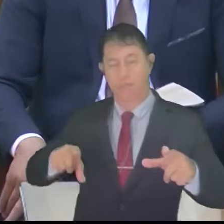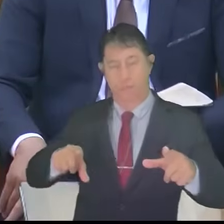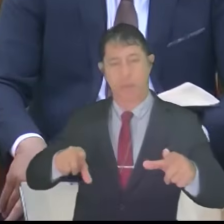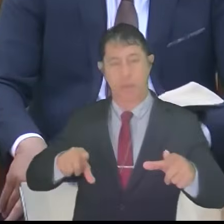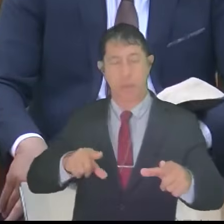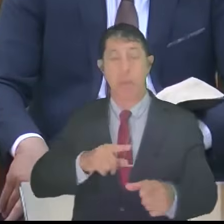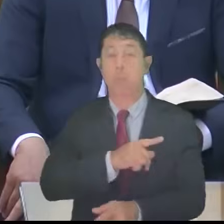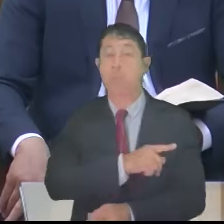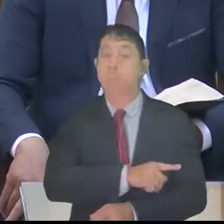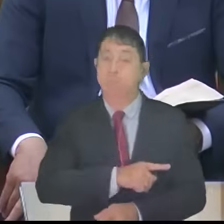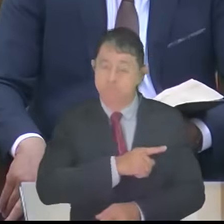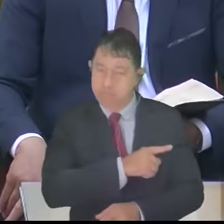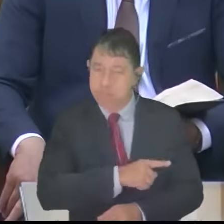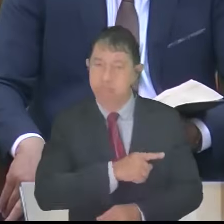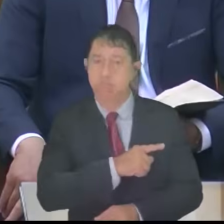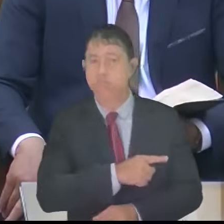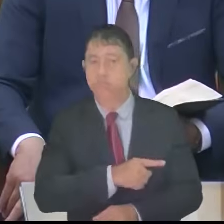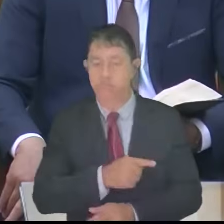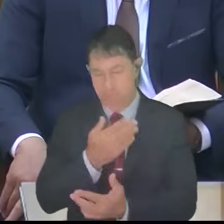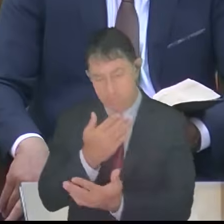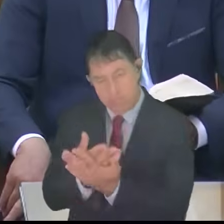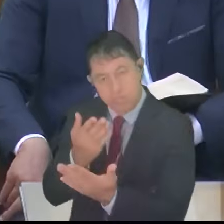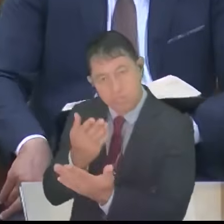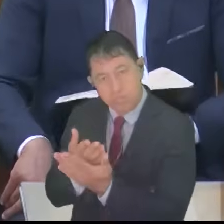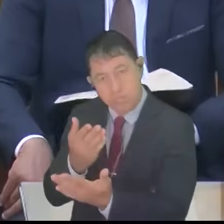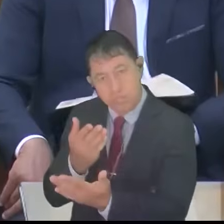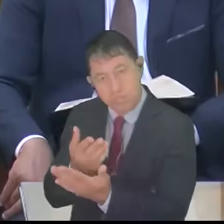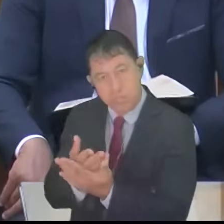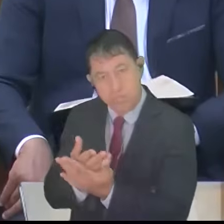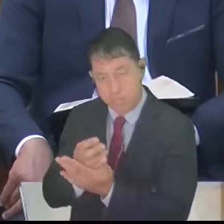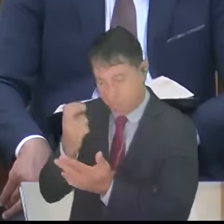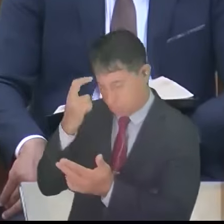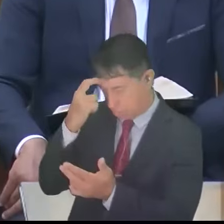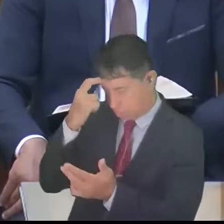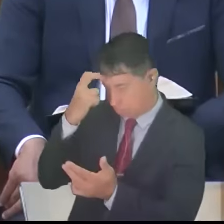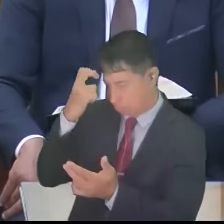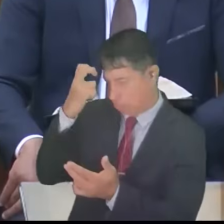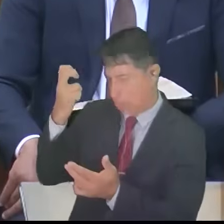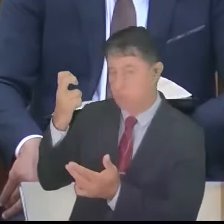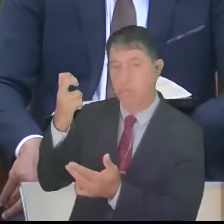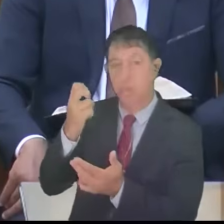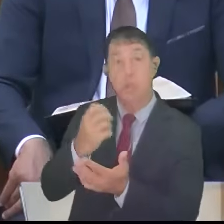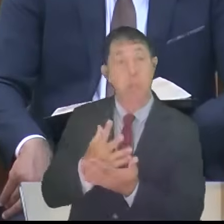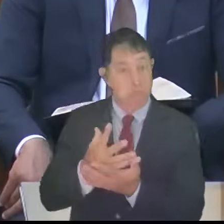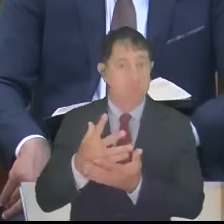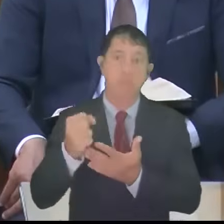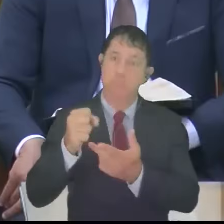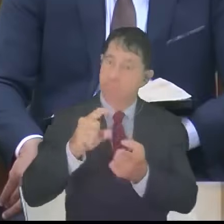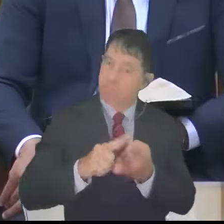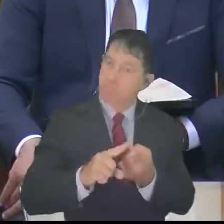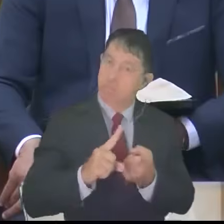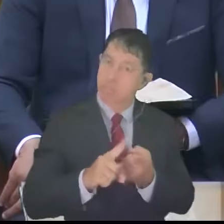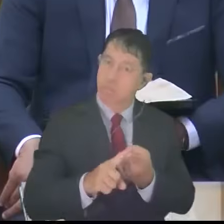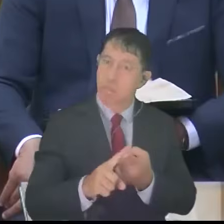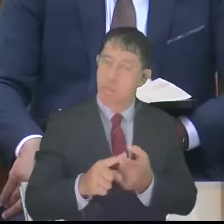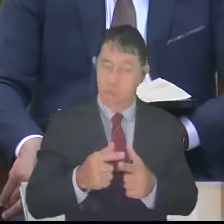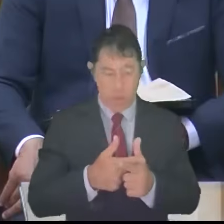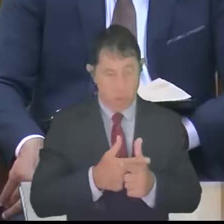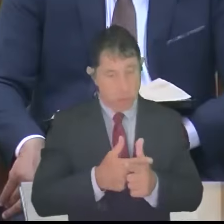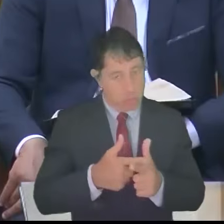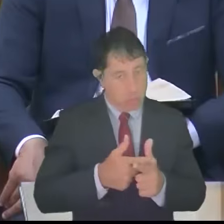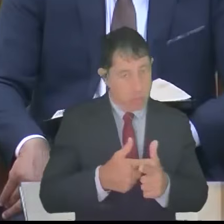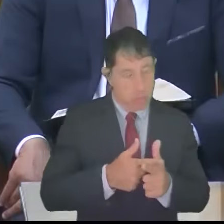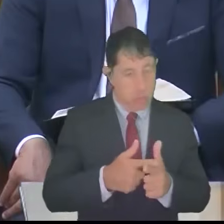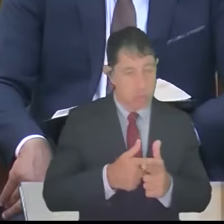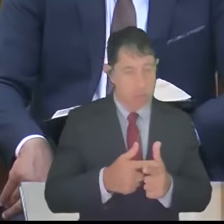aos pés de Gamaliel, na faculdade de Jerusalém, também foi salvo. O problema não é você ter